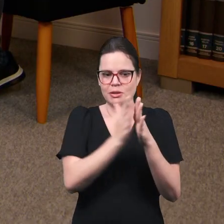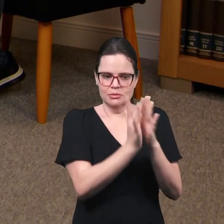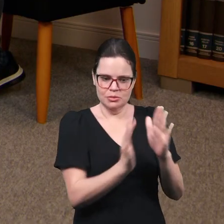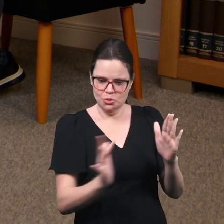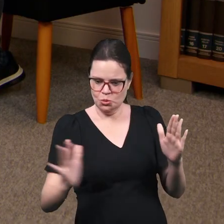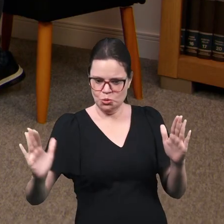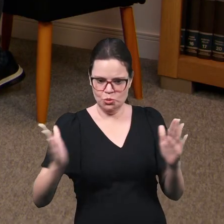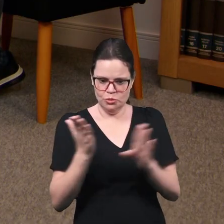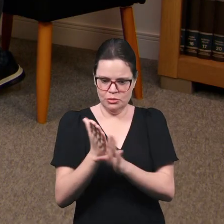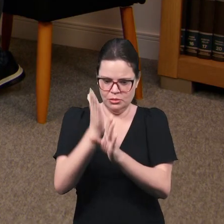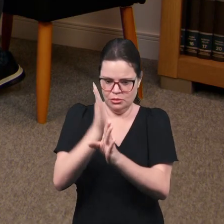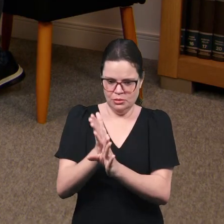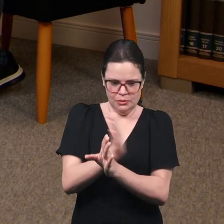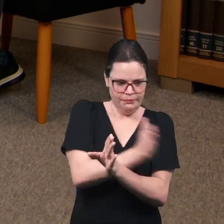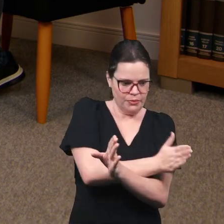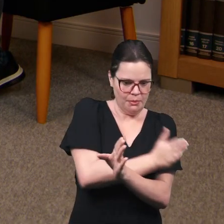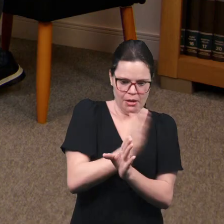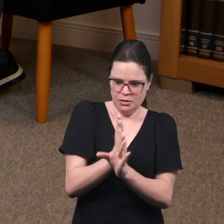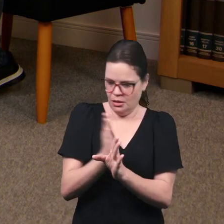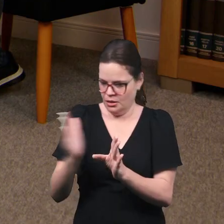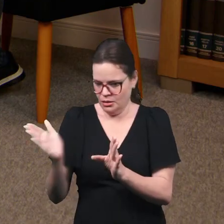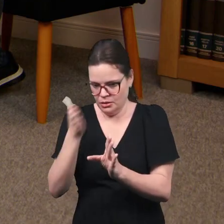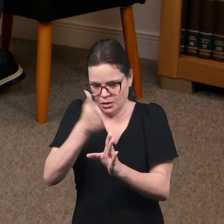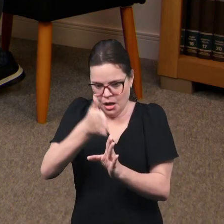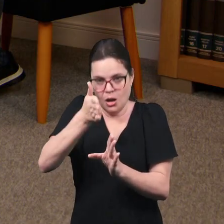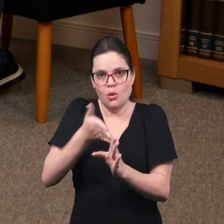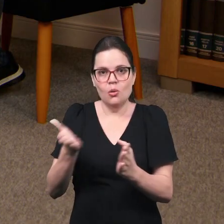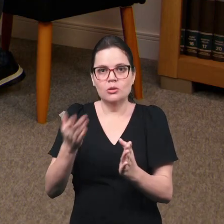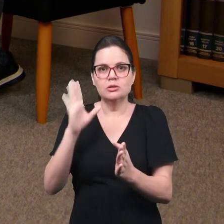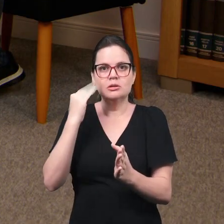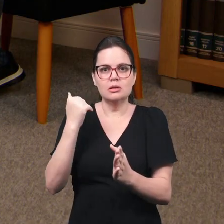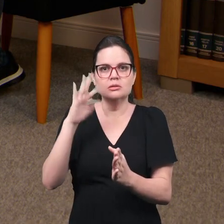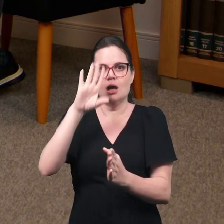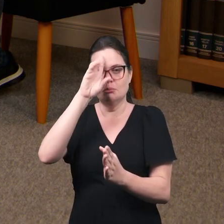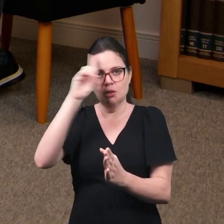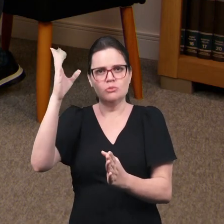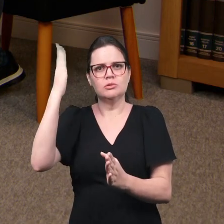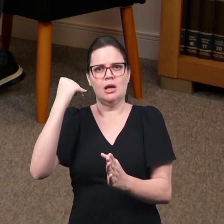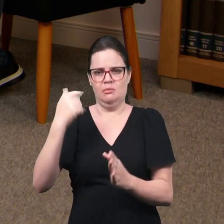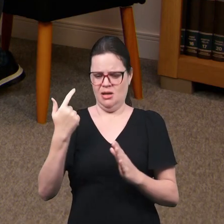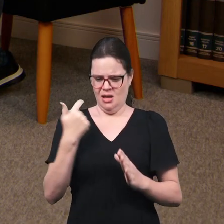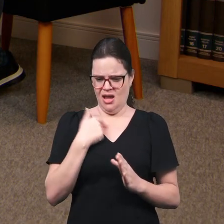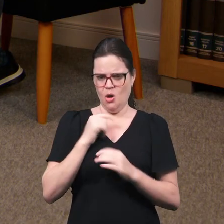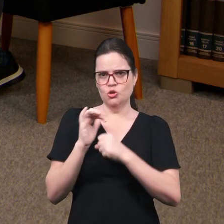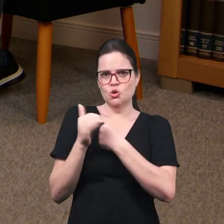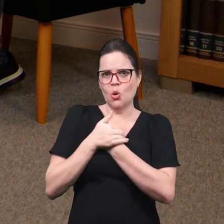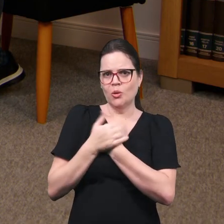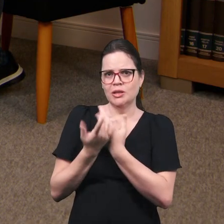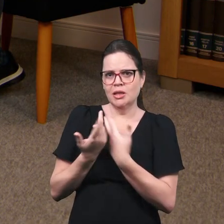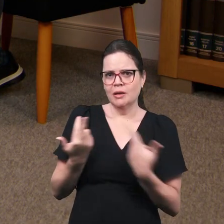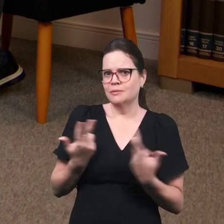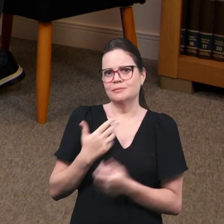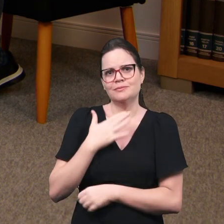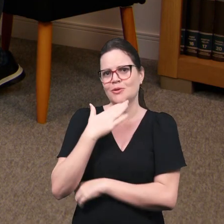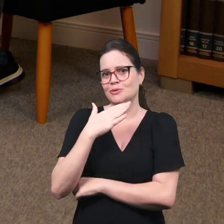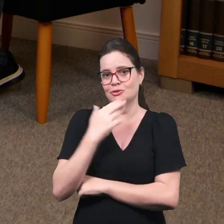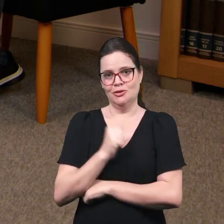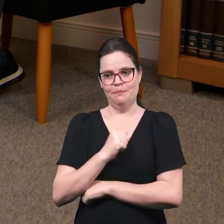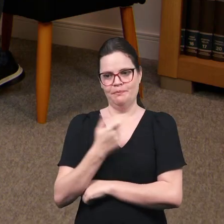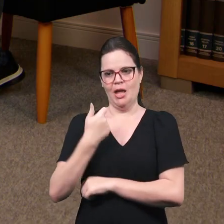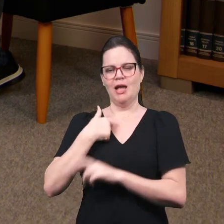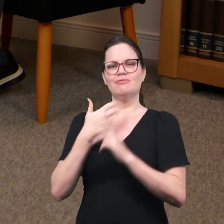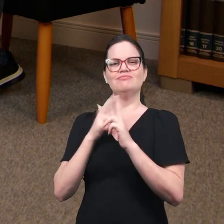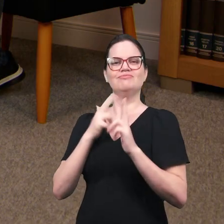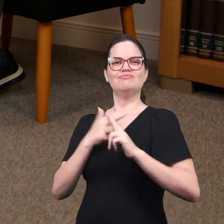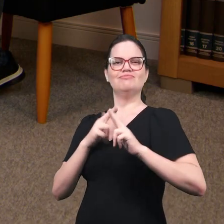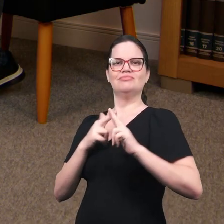Deus. nos impede de tentar esconder alguma coisa do Senhor ou tentar ser o que você não é,